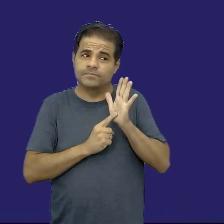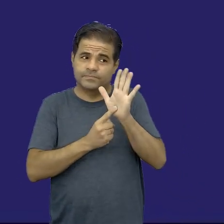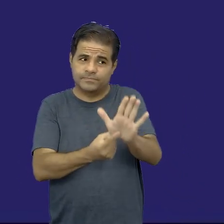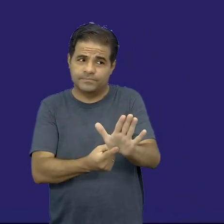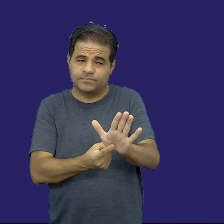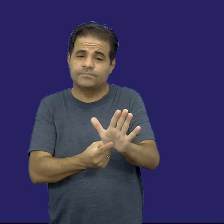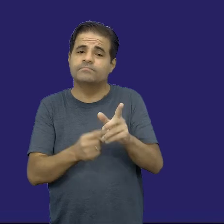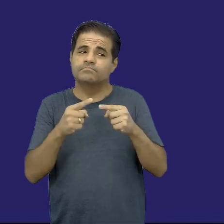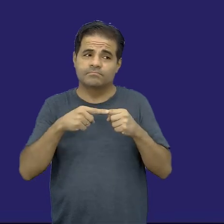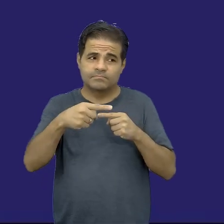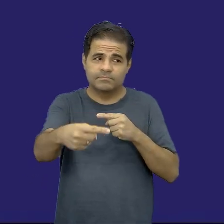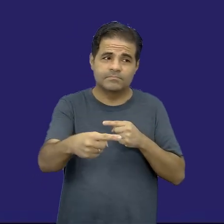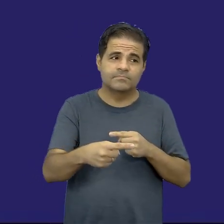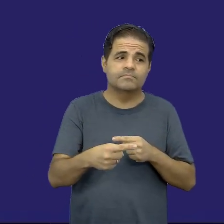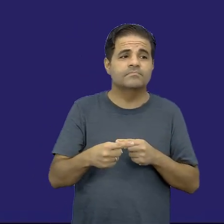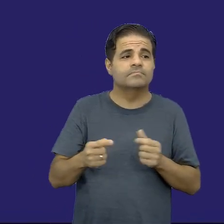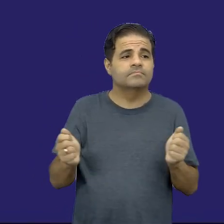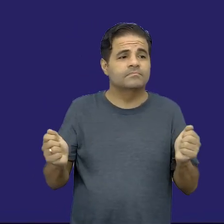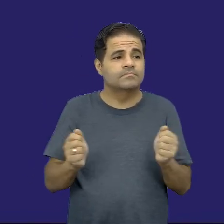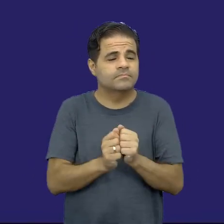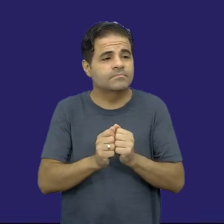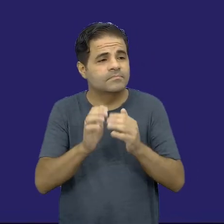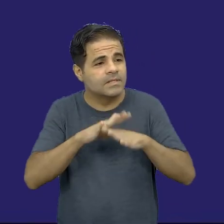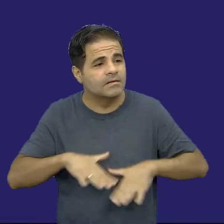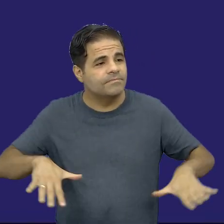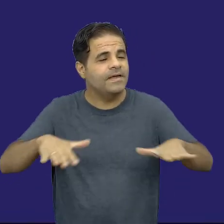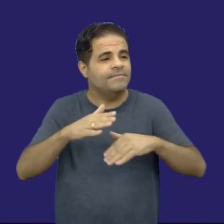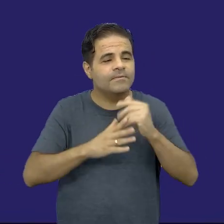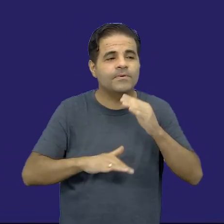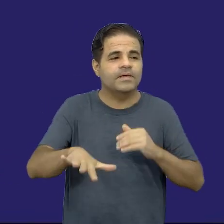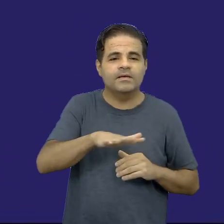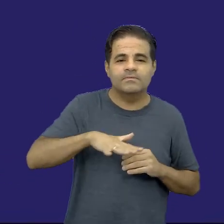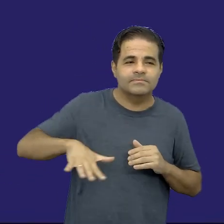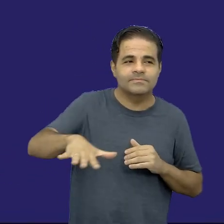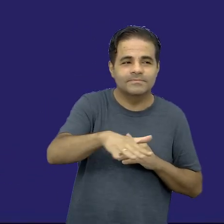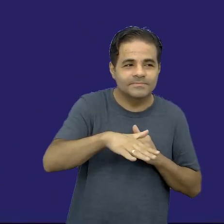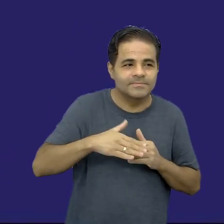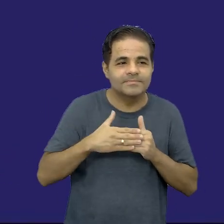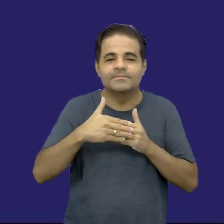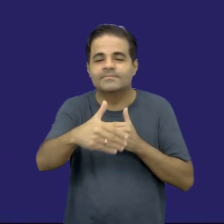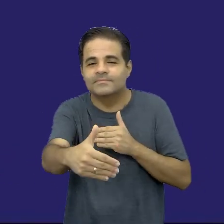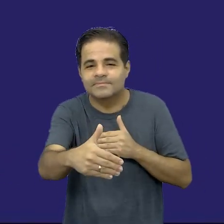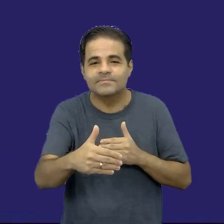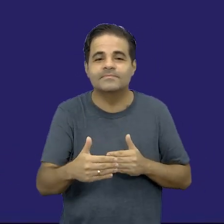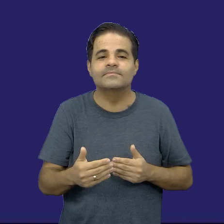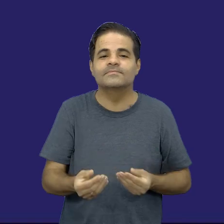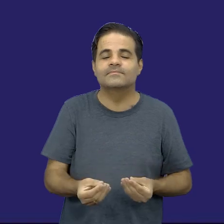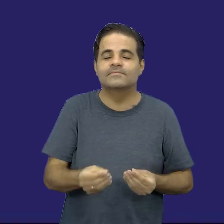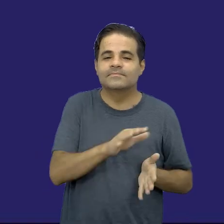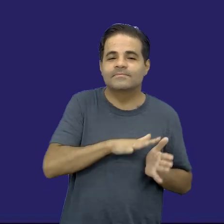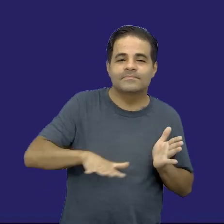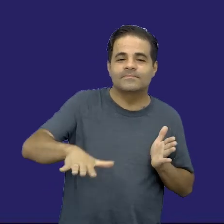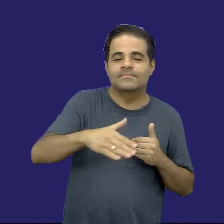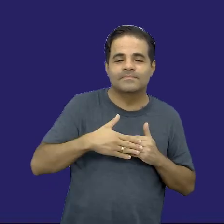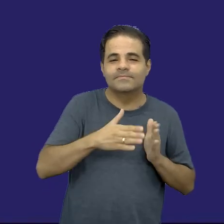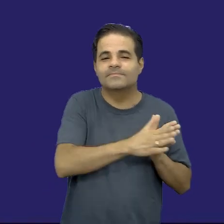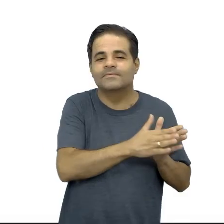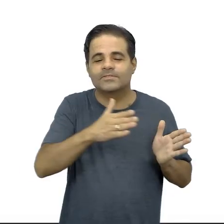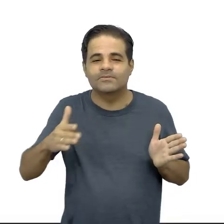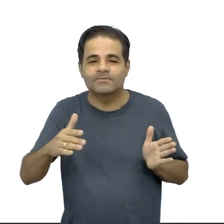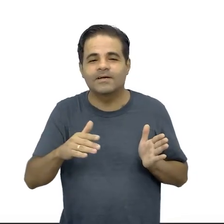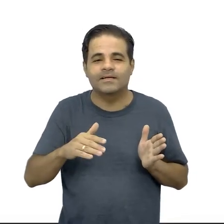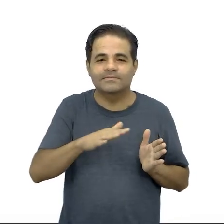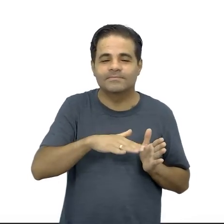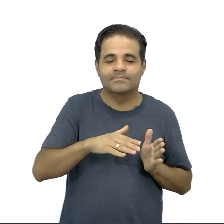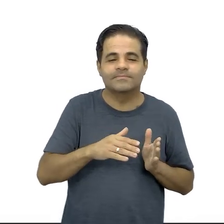vocês algumas sugestões de atividades para serem desenvolvidas nos desdobramentos da ATPC nas escolas.